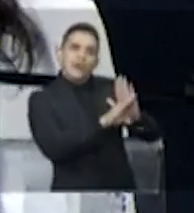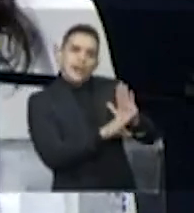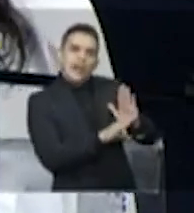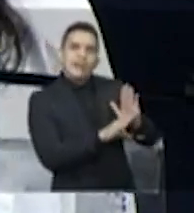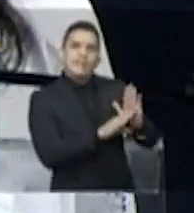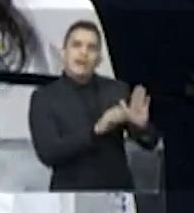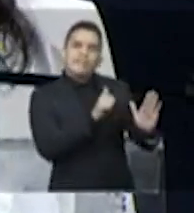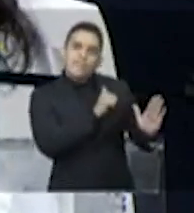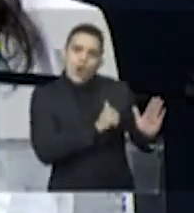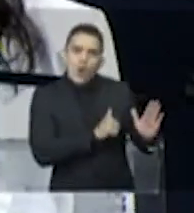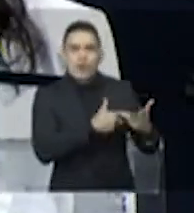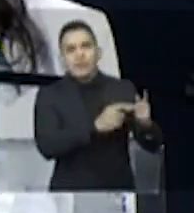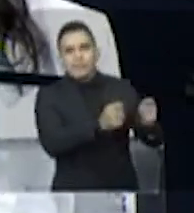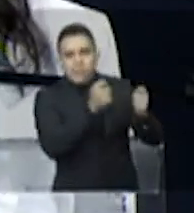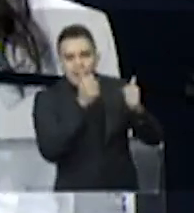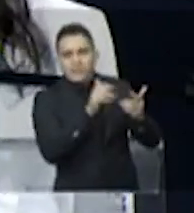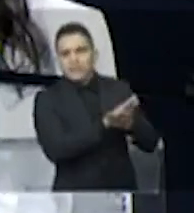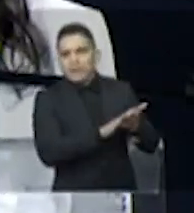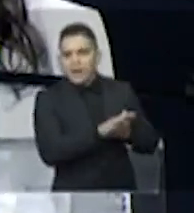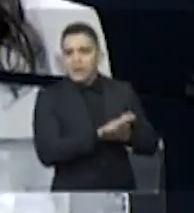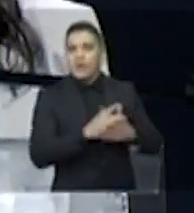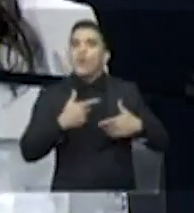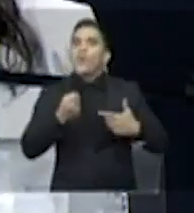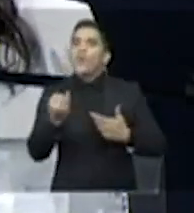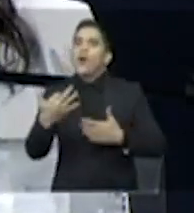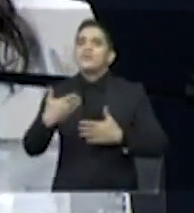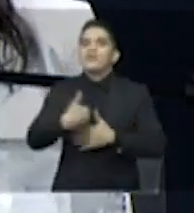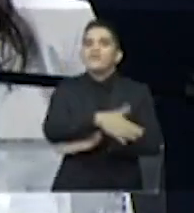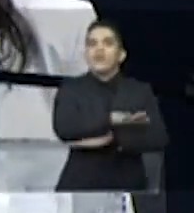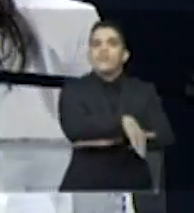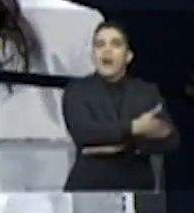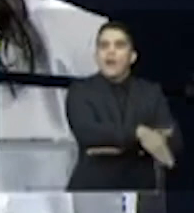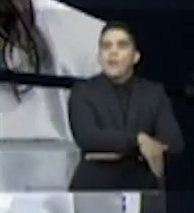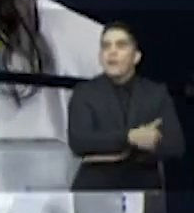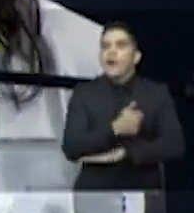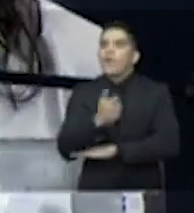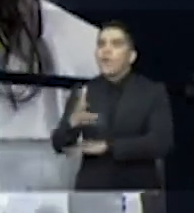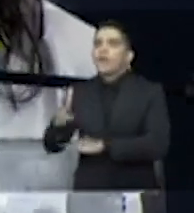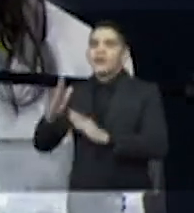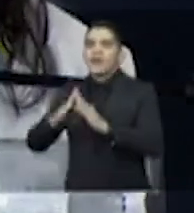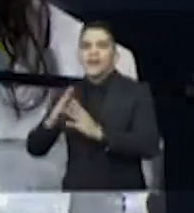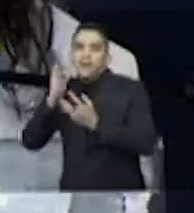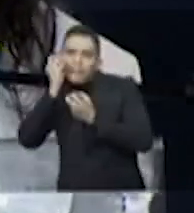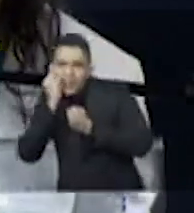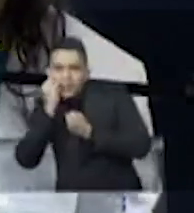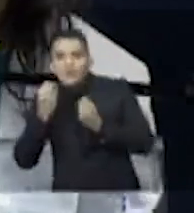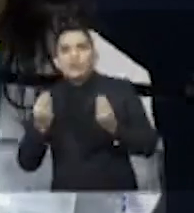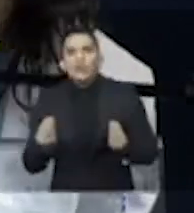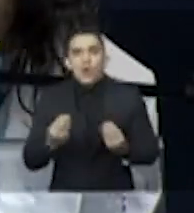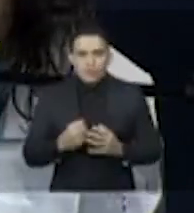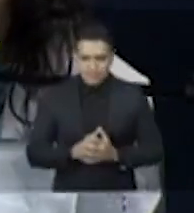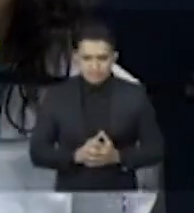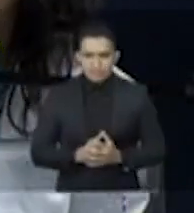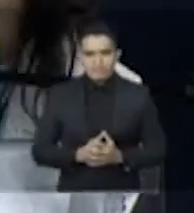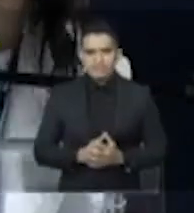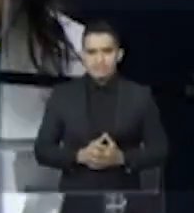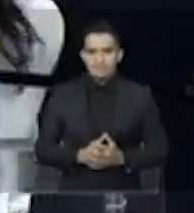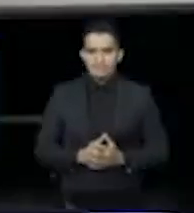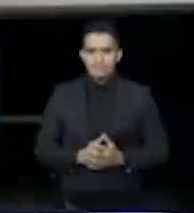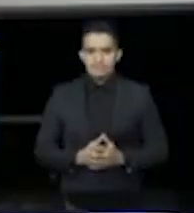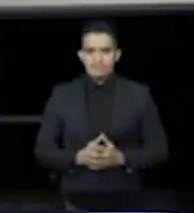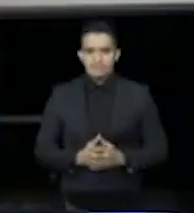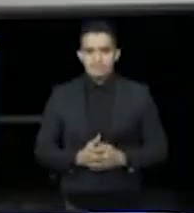do despejo em determinada região permitiria, de acordo com a oferta de vagas disponíveis, que todas as pessoas fossem, de fato, acolhidas. Muito obrigada,